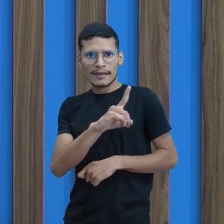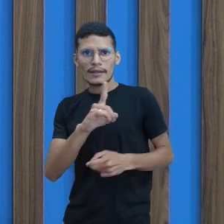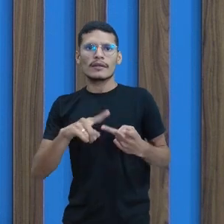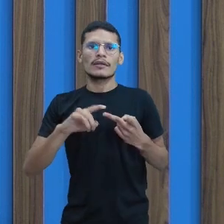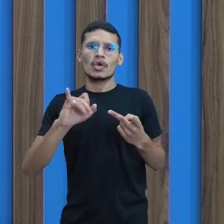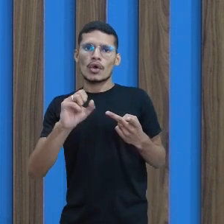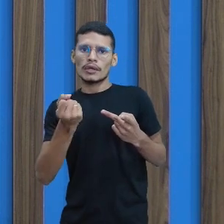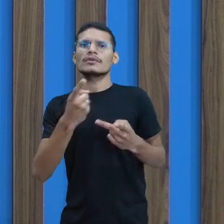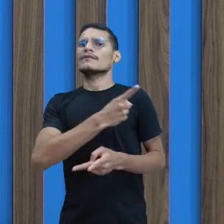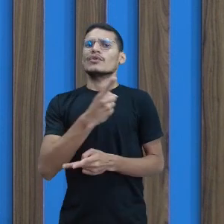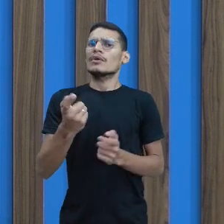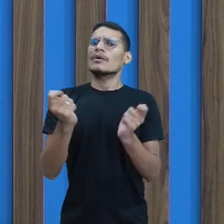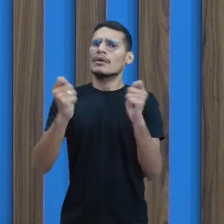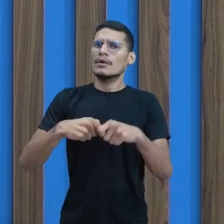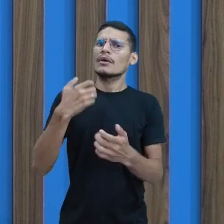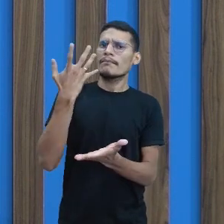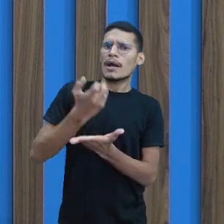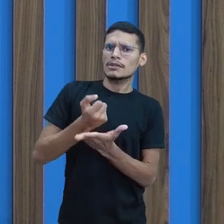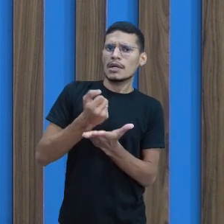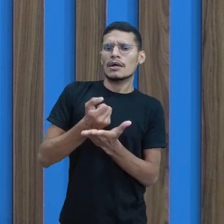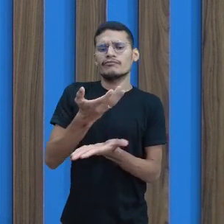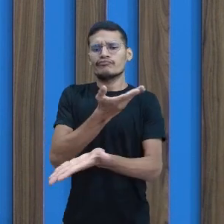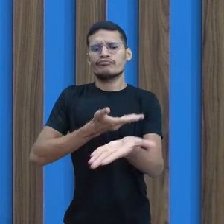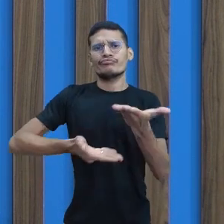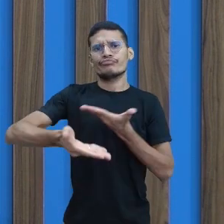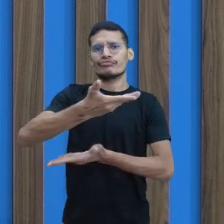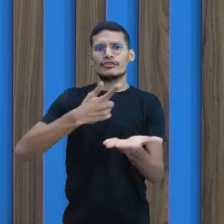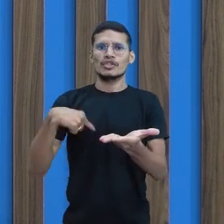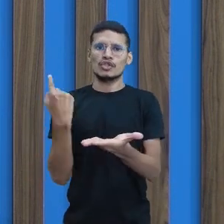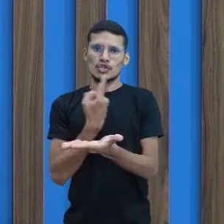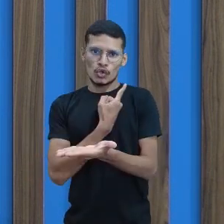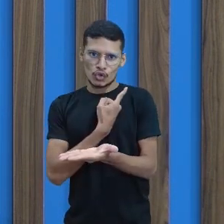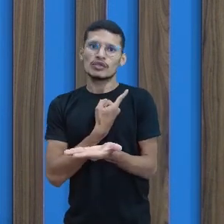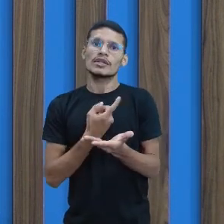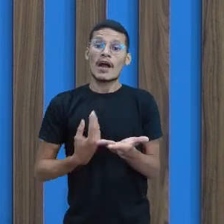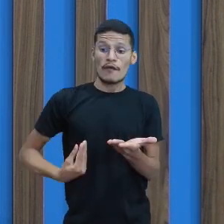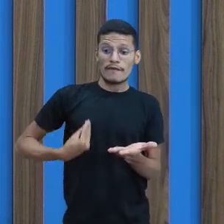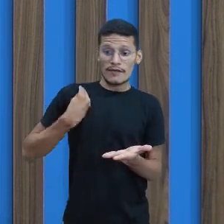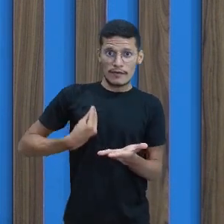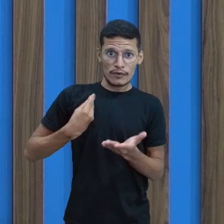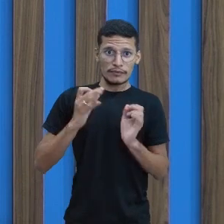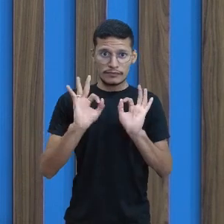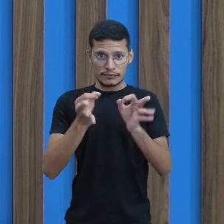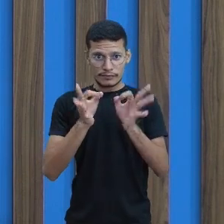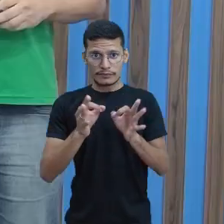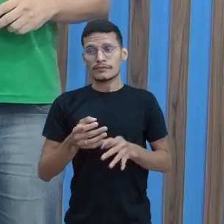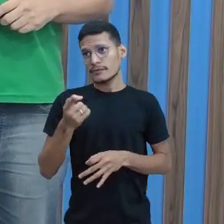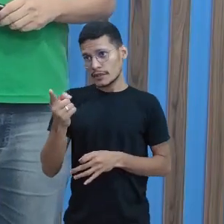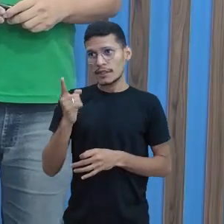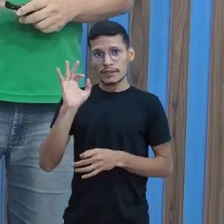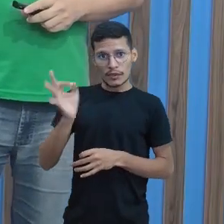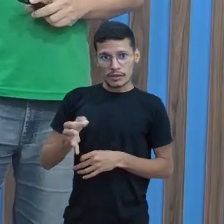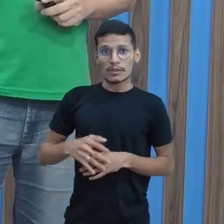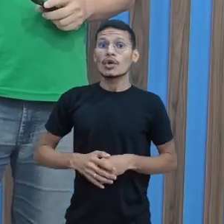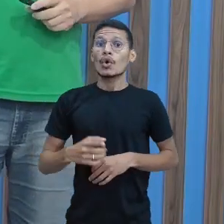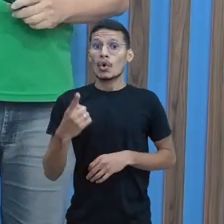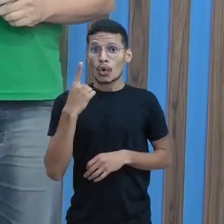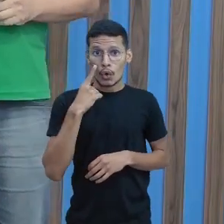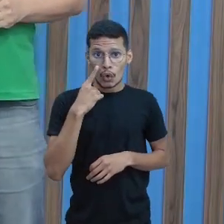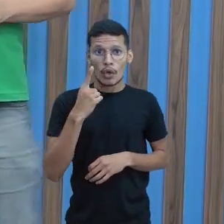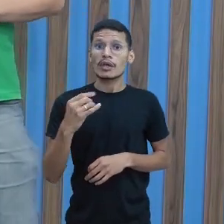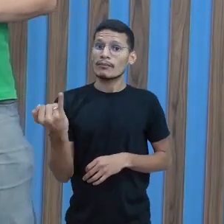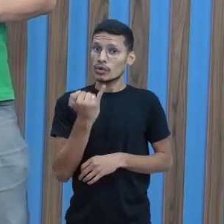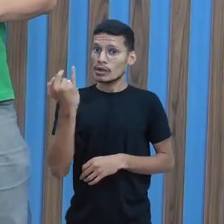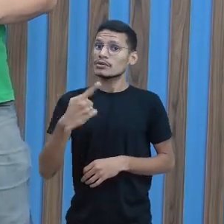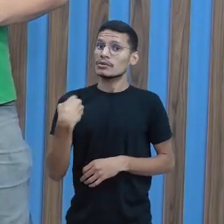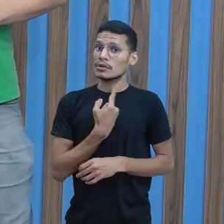para vocês poderem interagir conosco ao vivo aqui. É isso aí, professor. É isso aí. Inclusive, a gente, né, é